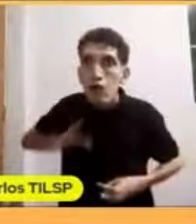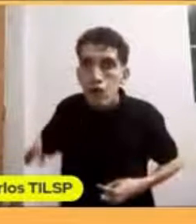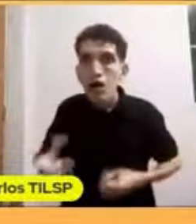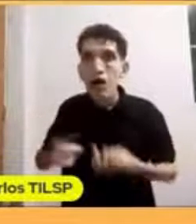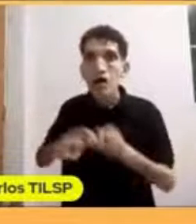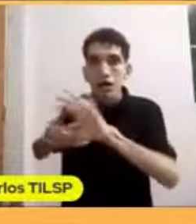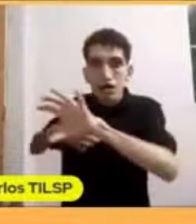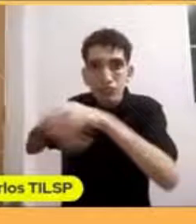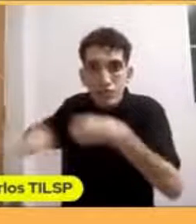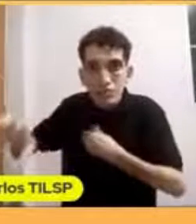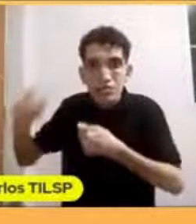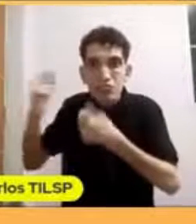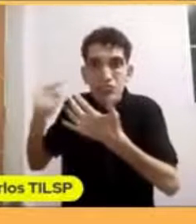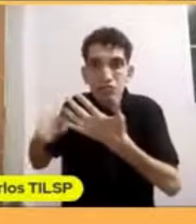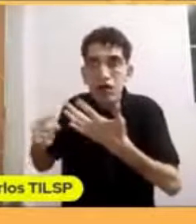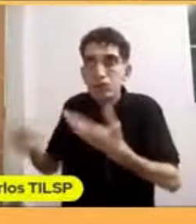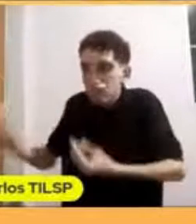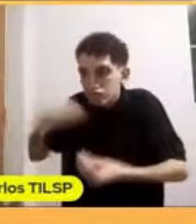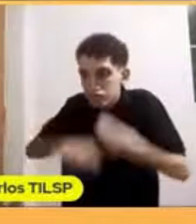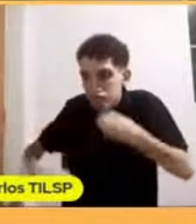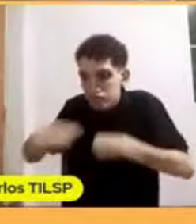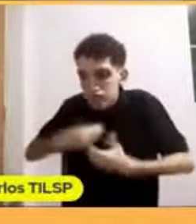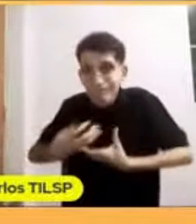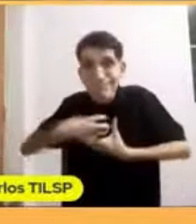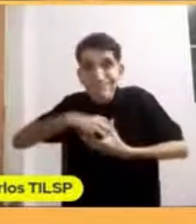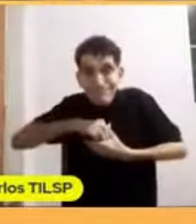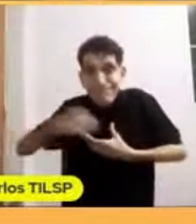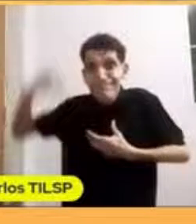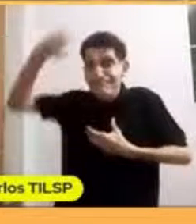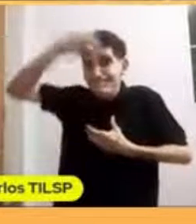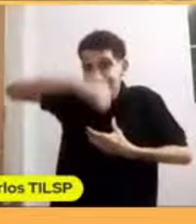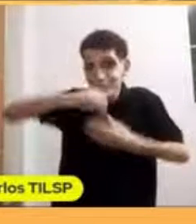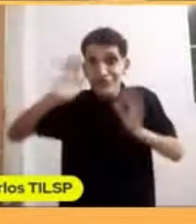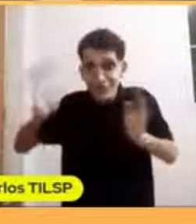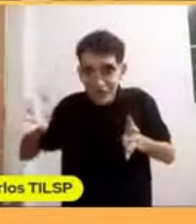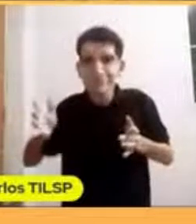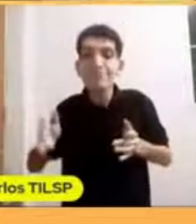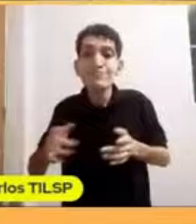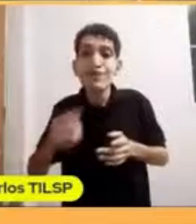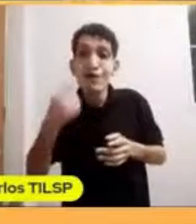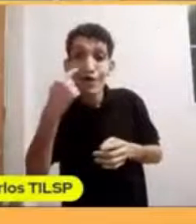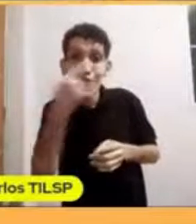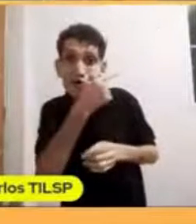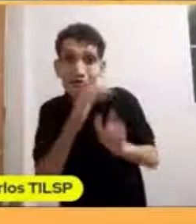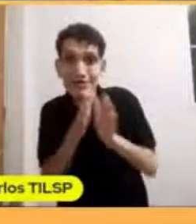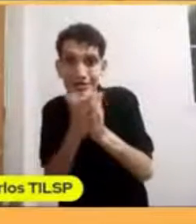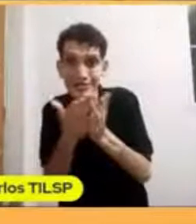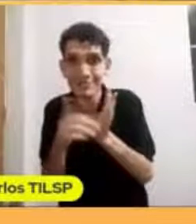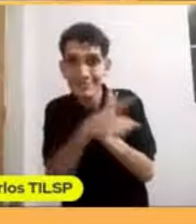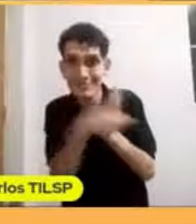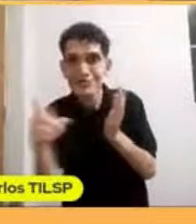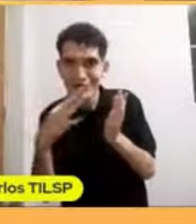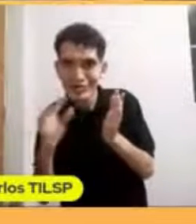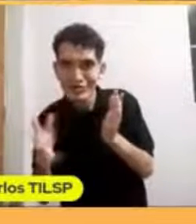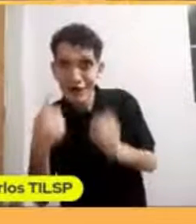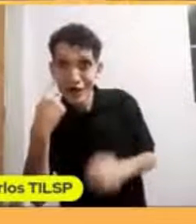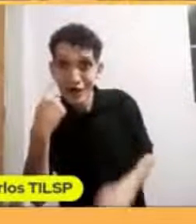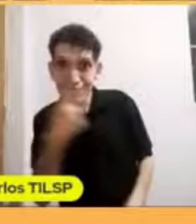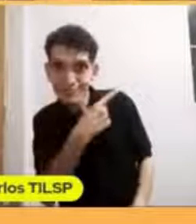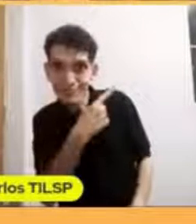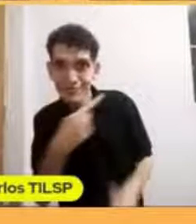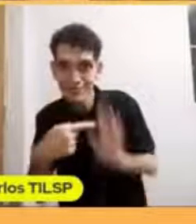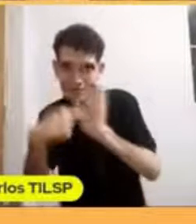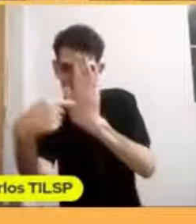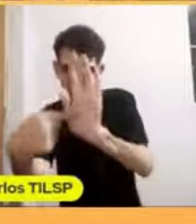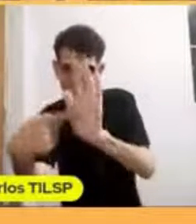um livro, acho que muitas pessoas aí já conhecem, que é o Mindset, só que aqui eu tô mostrando um